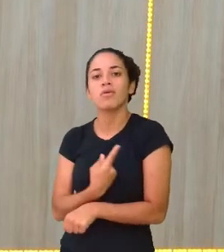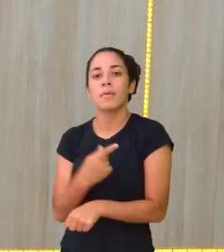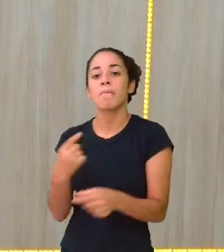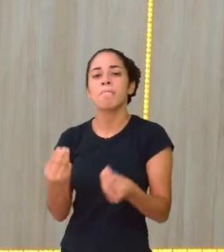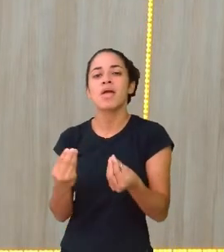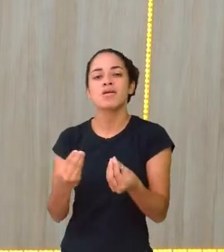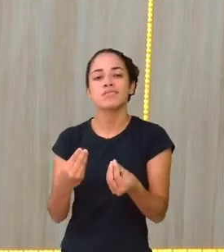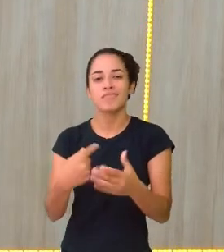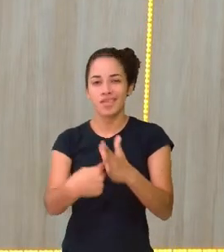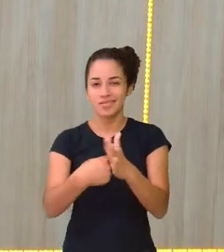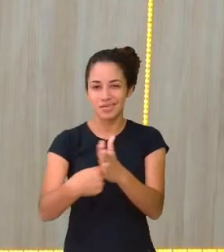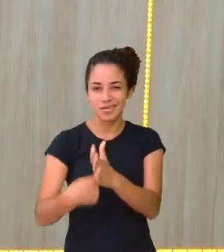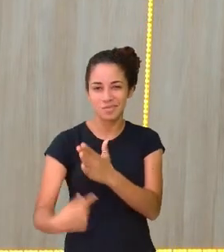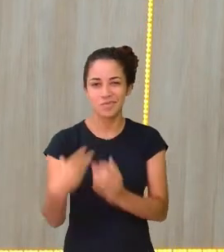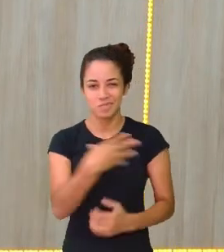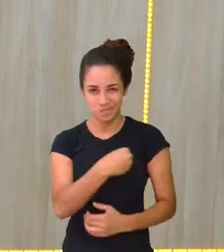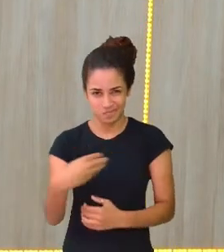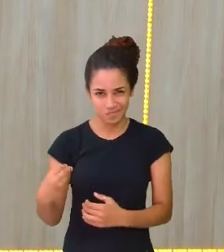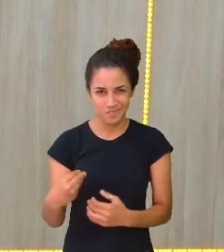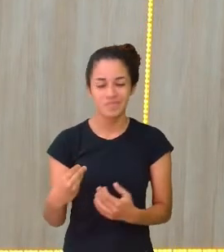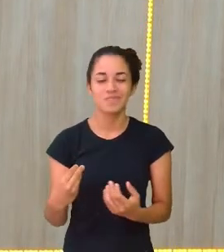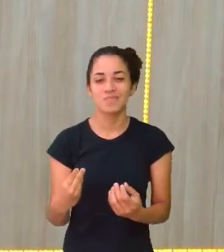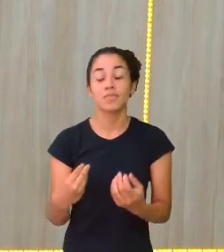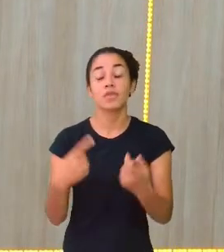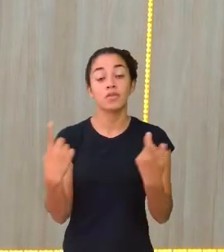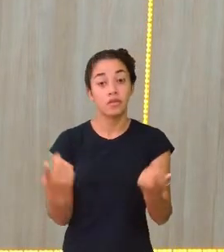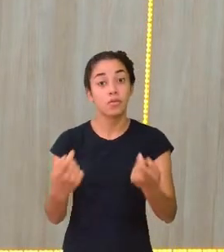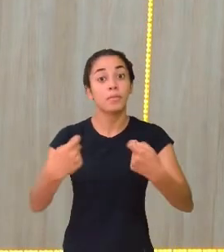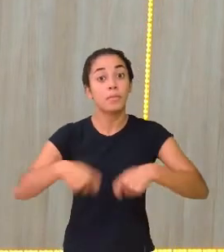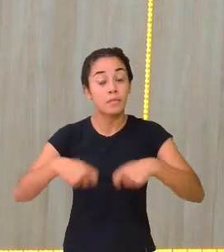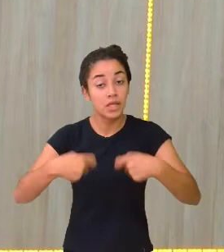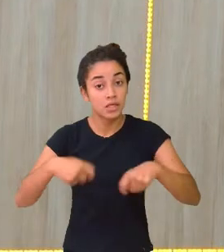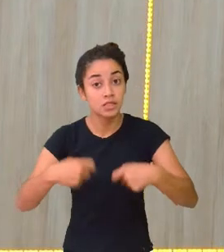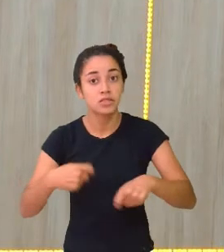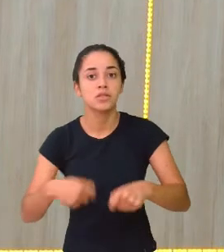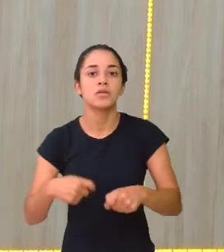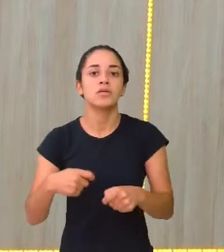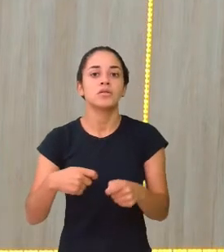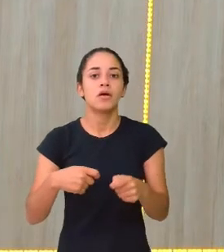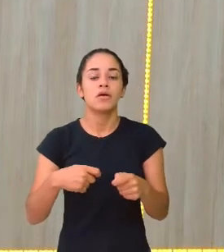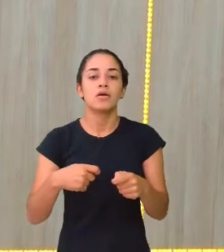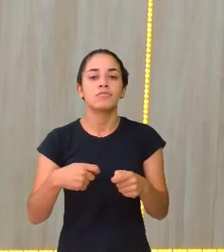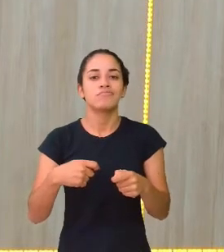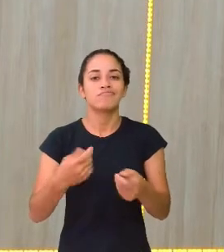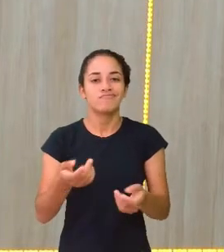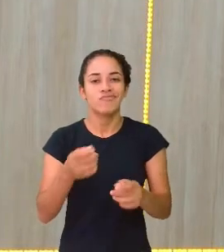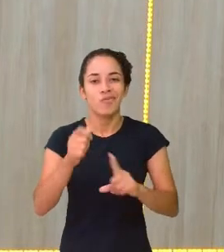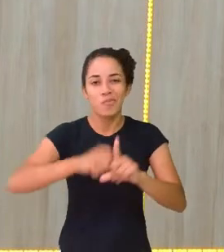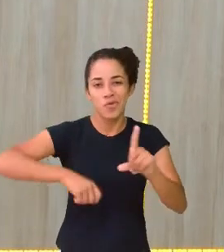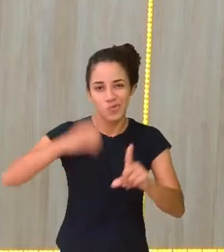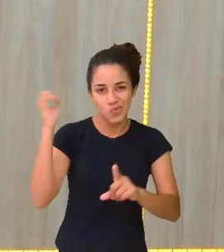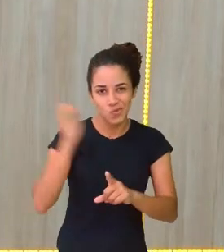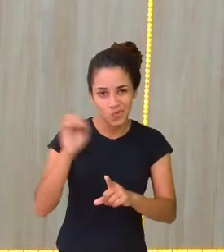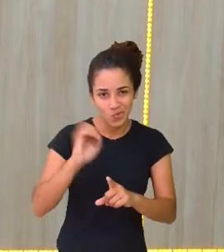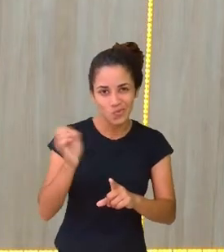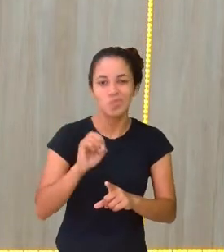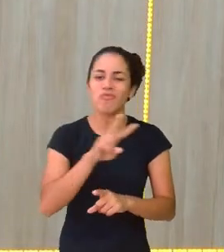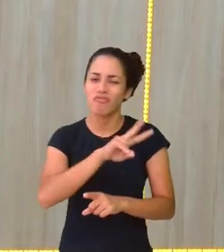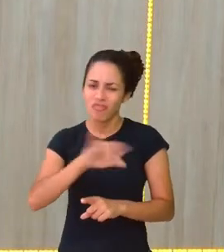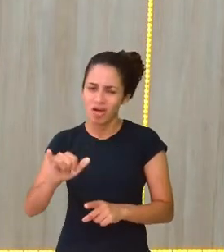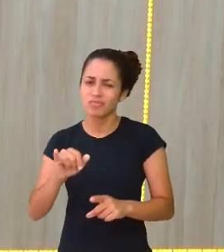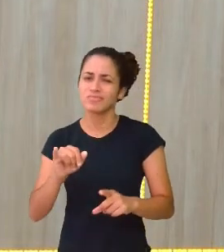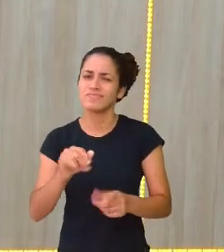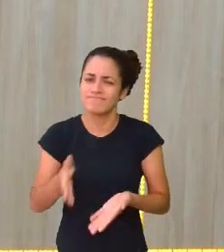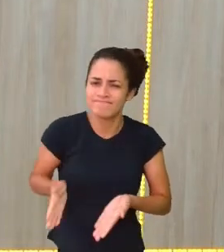acho que nós devemos sempre colocar na nossa agenda, em outubro, fazer, não é, alguns exames, principalmente aí,